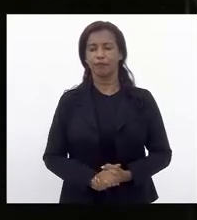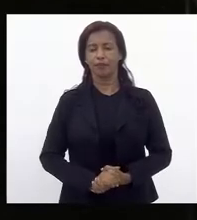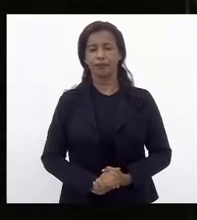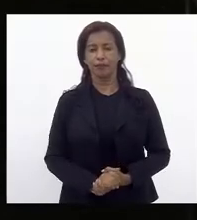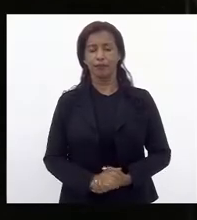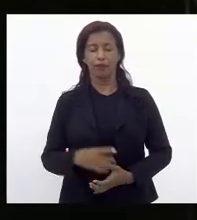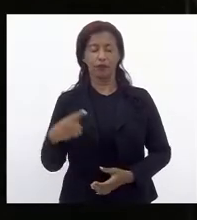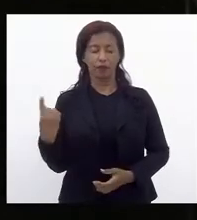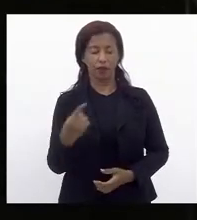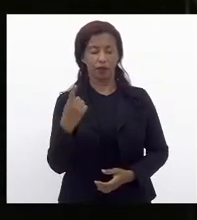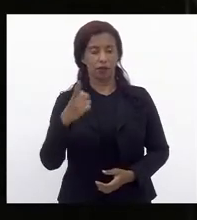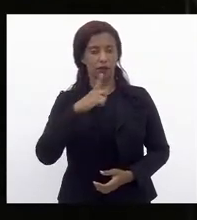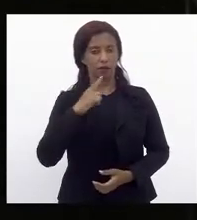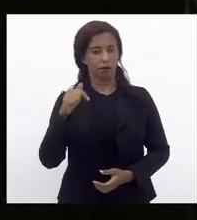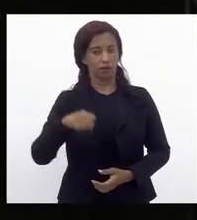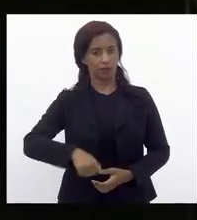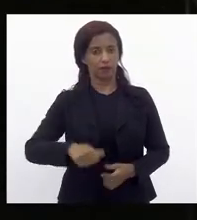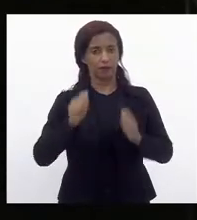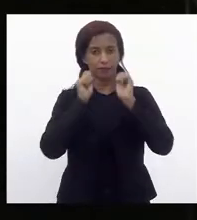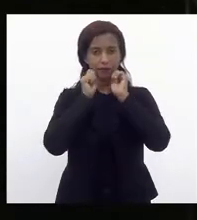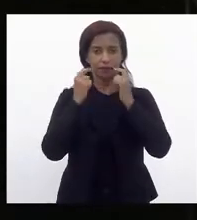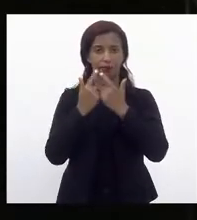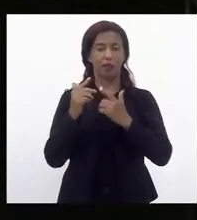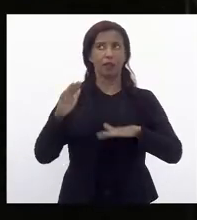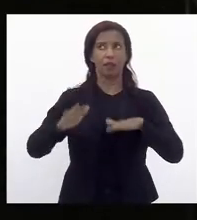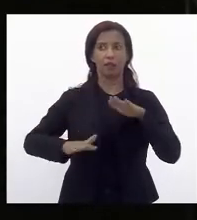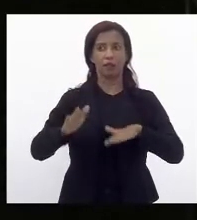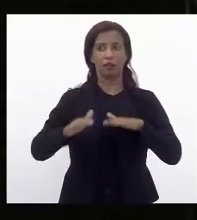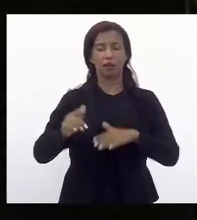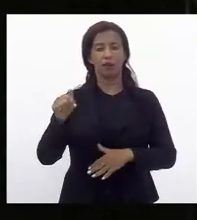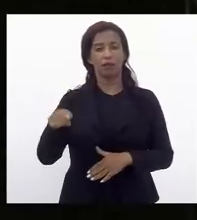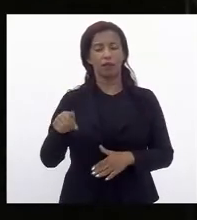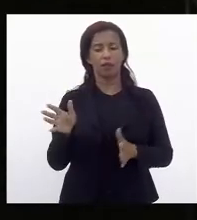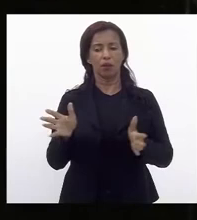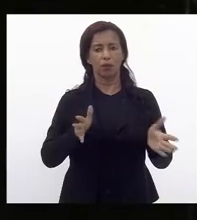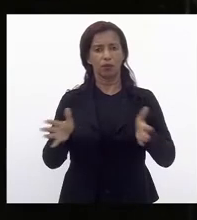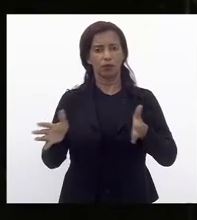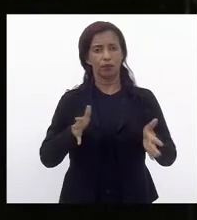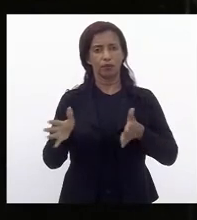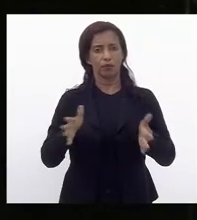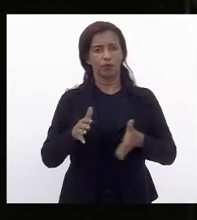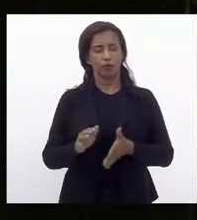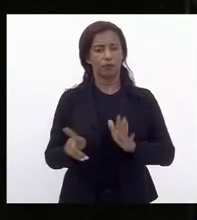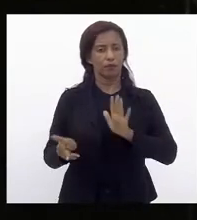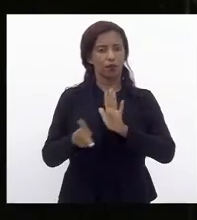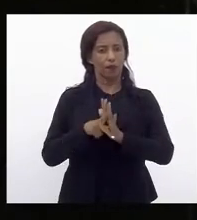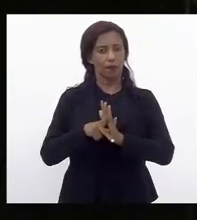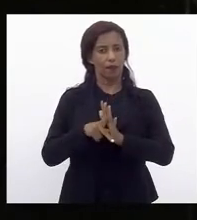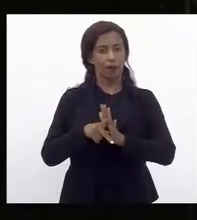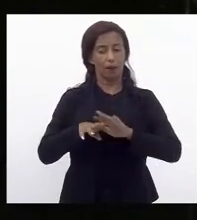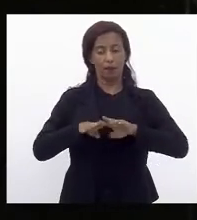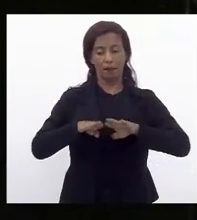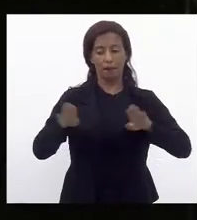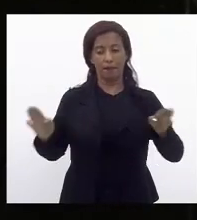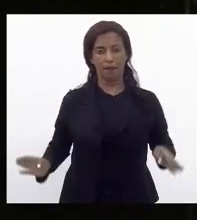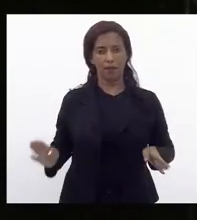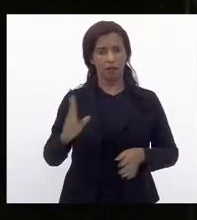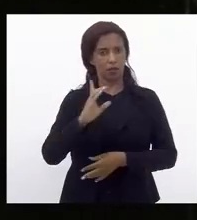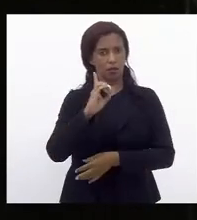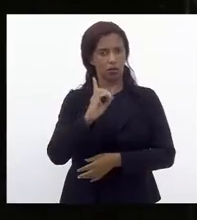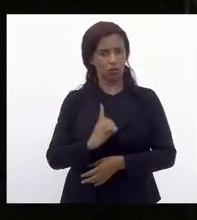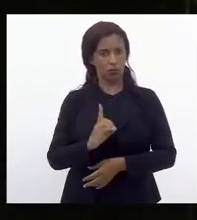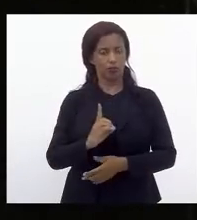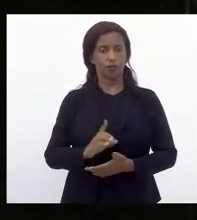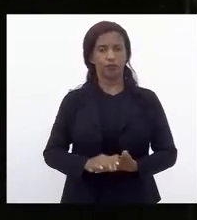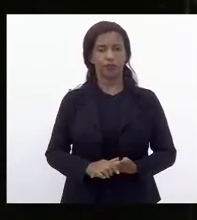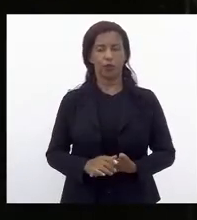E nós tivemos aqui dentro da casa, talvez nessa articulação da própria mesa diretora,